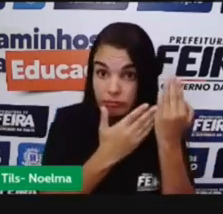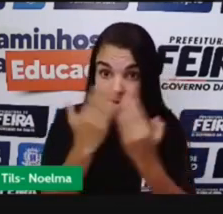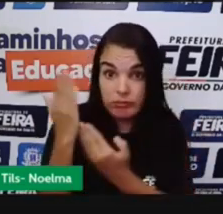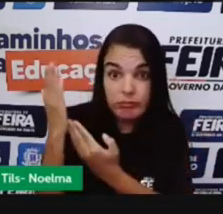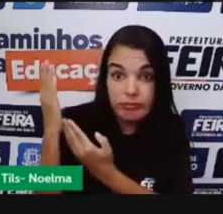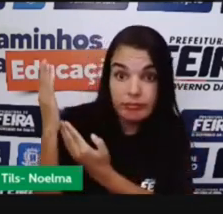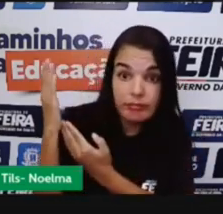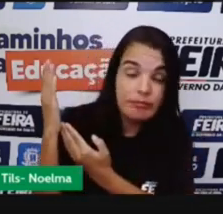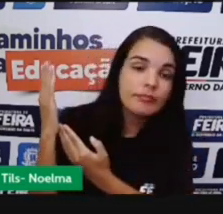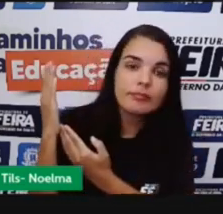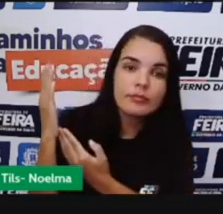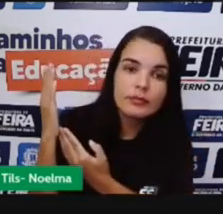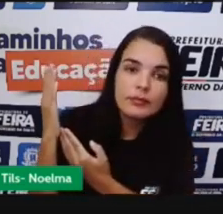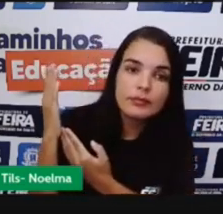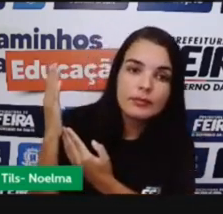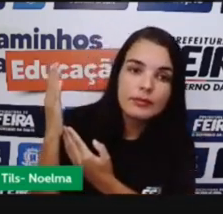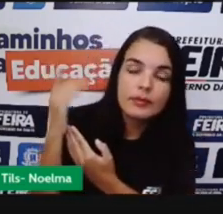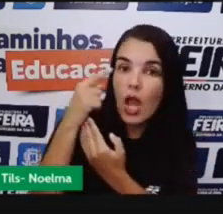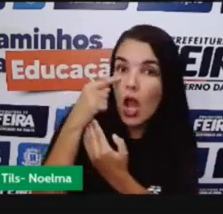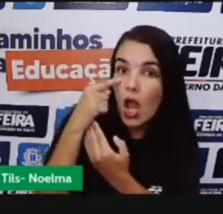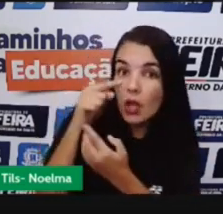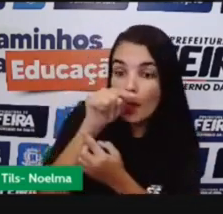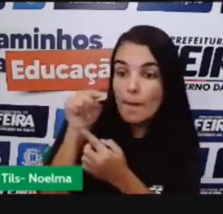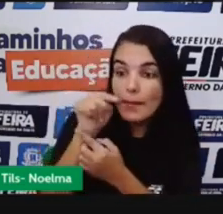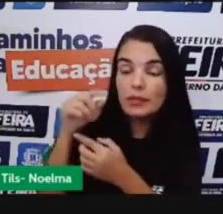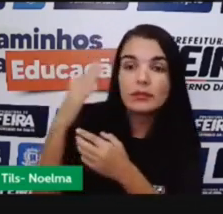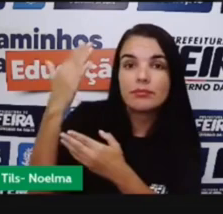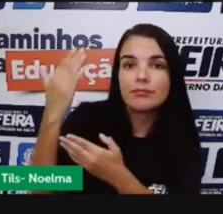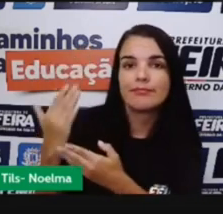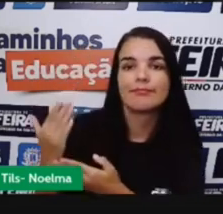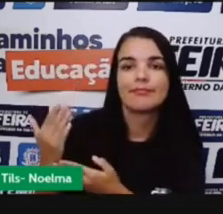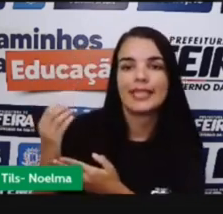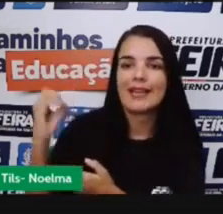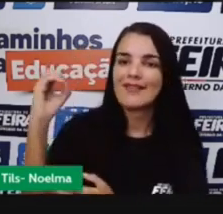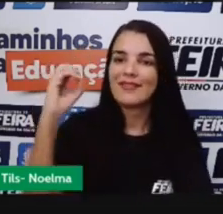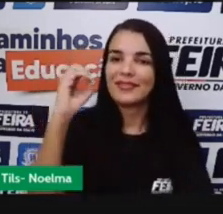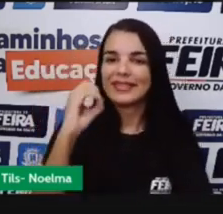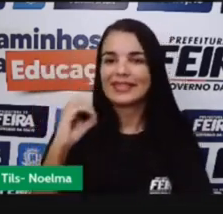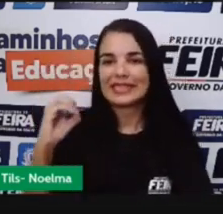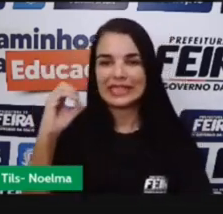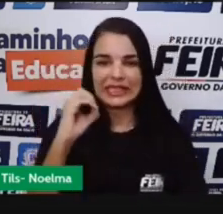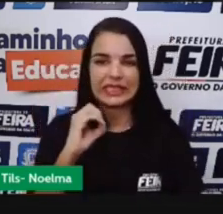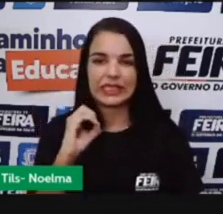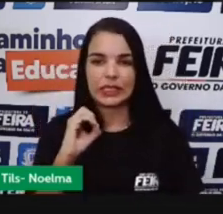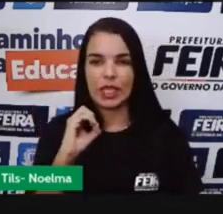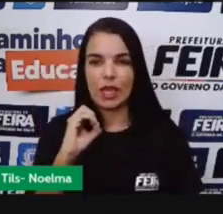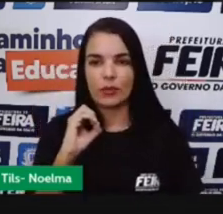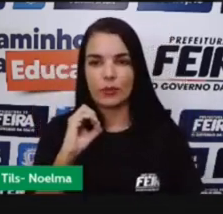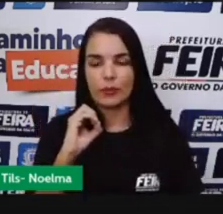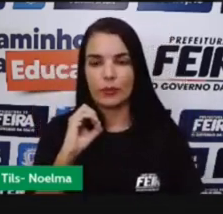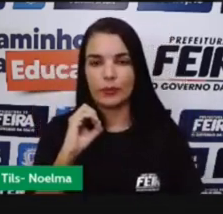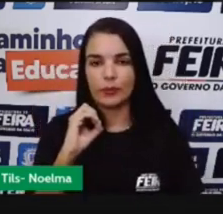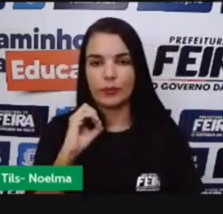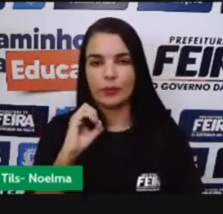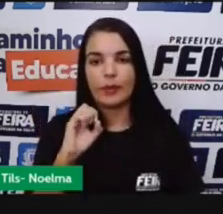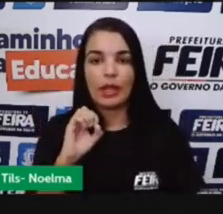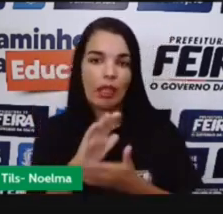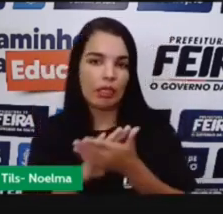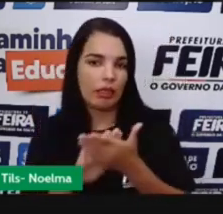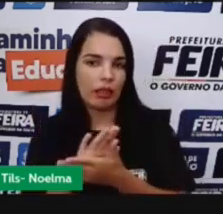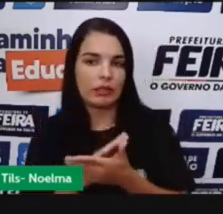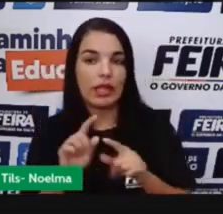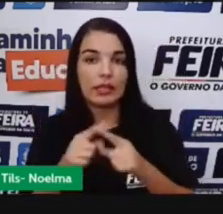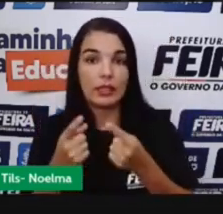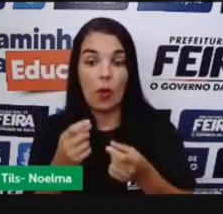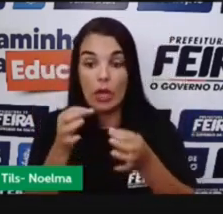14, faltam quantos? Aí a gente diminui. 4 menos 4, 0. 1 menos 1, 0. Não falta nada. Então,